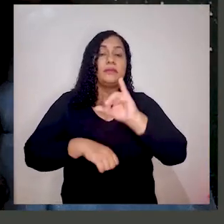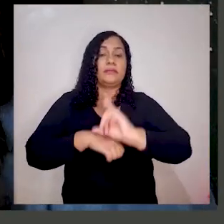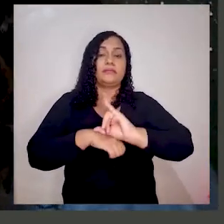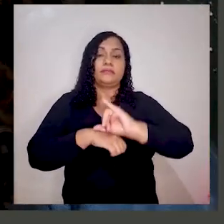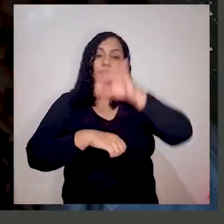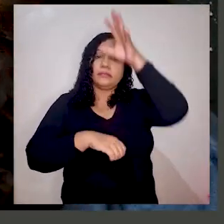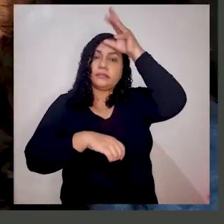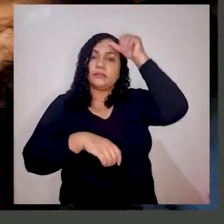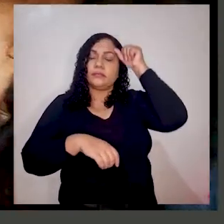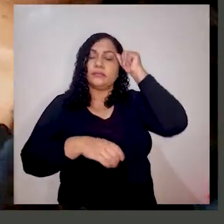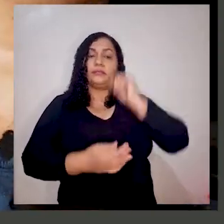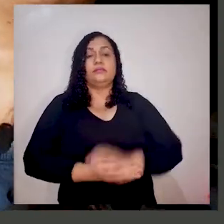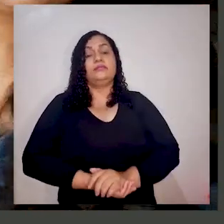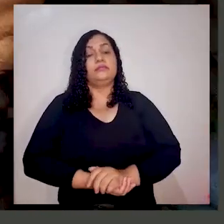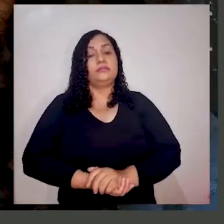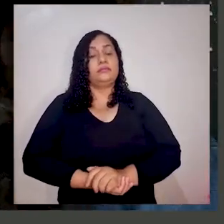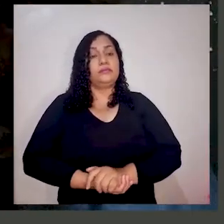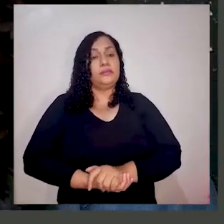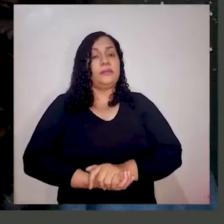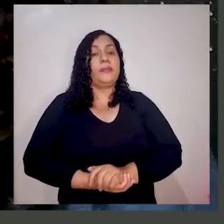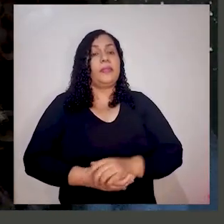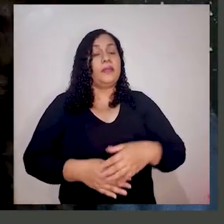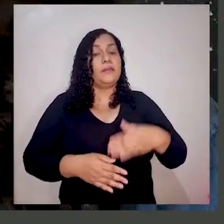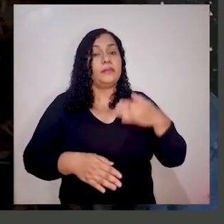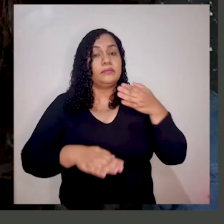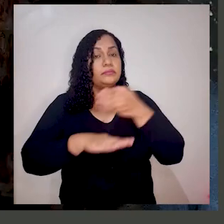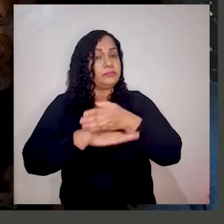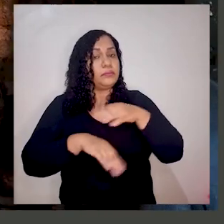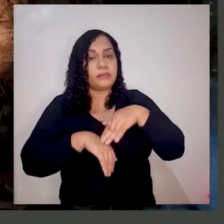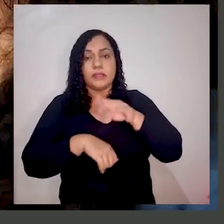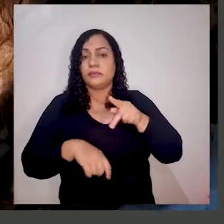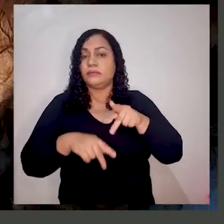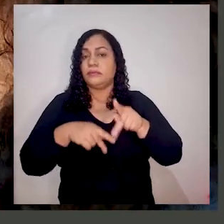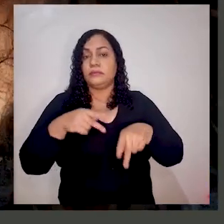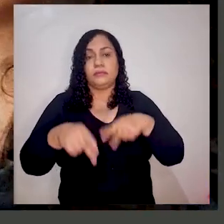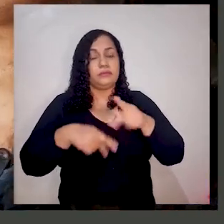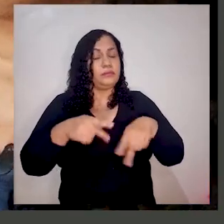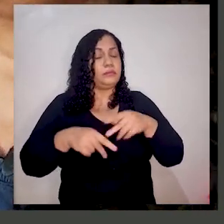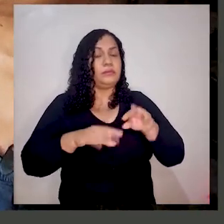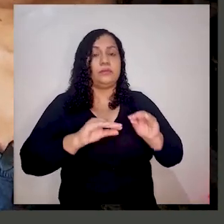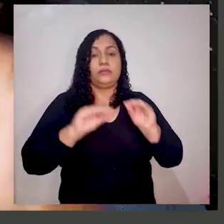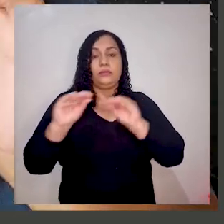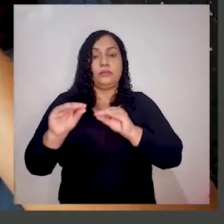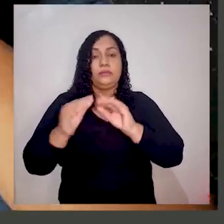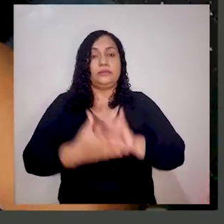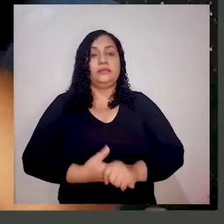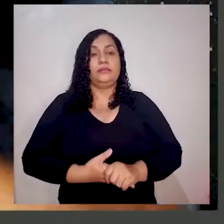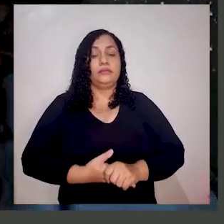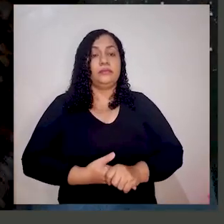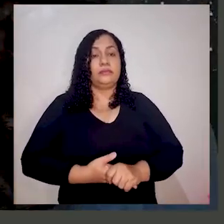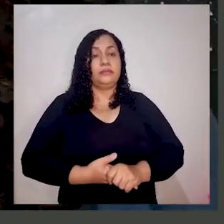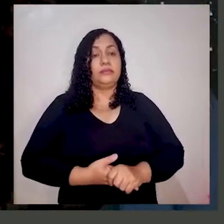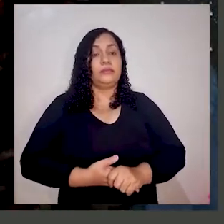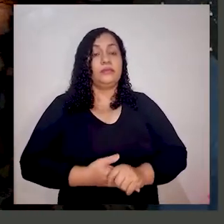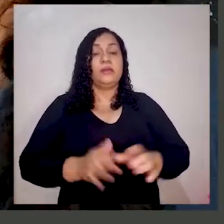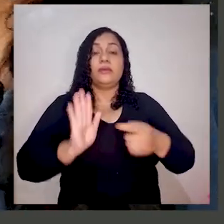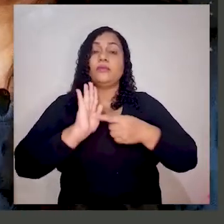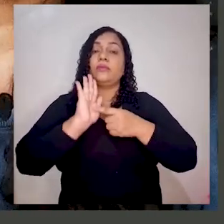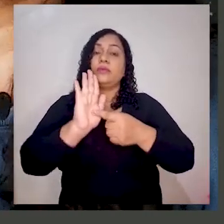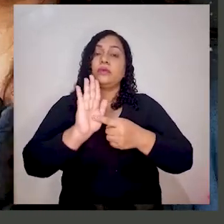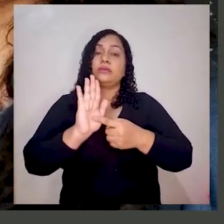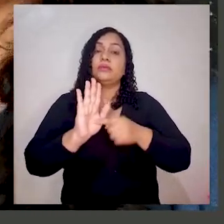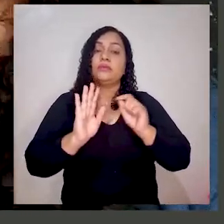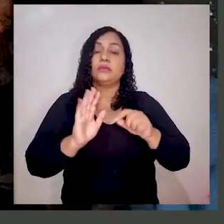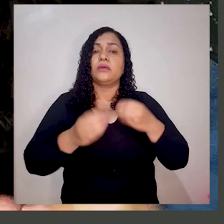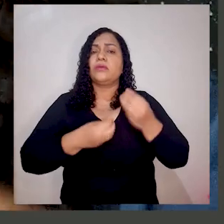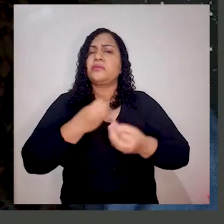beleza? Então, essa questão foi mais para isso, para povoar melhor, né, essa área aqui de Manaus. Então, voltando aqui para o nosso mapeamento de